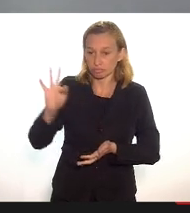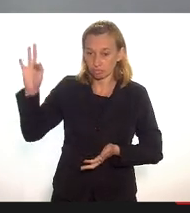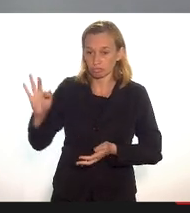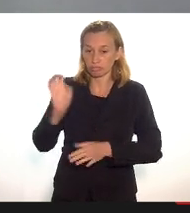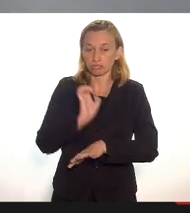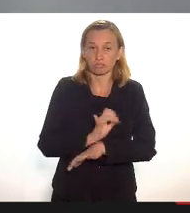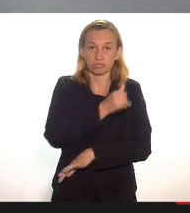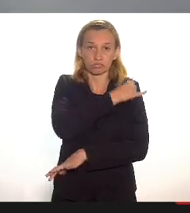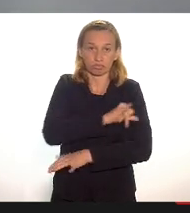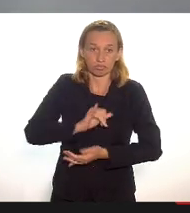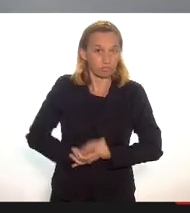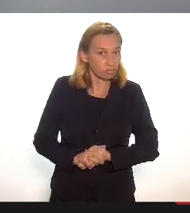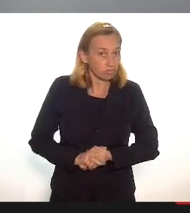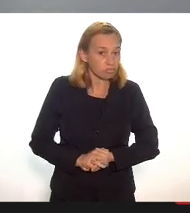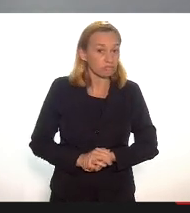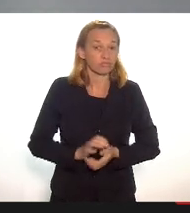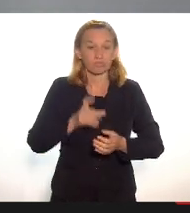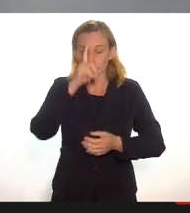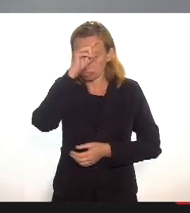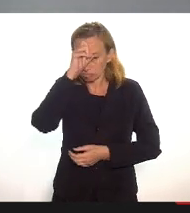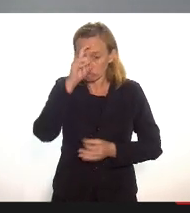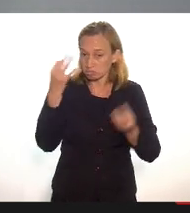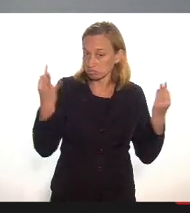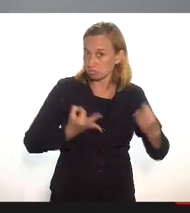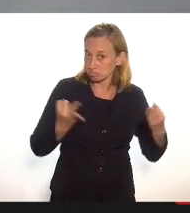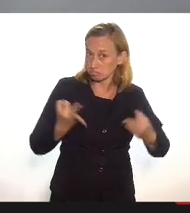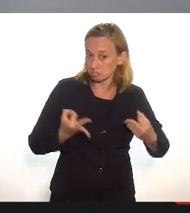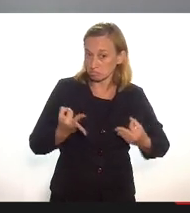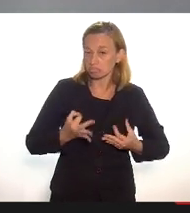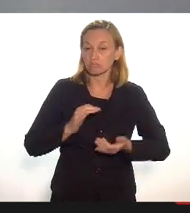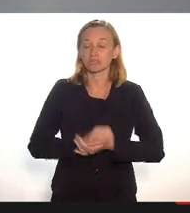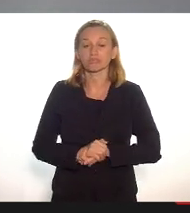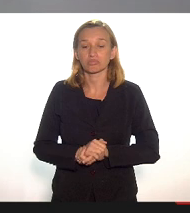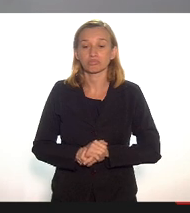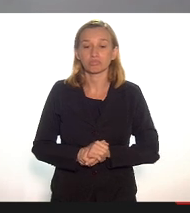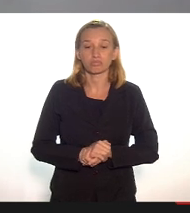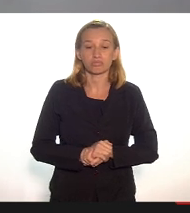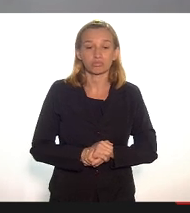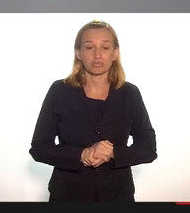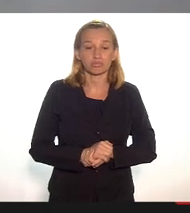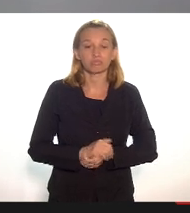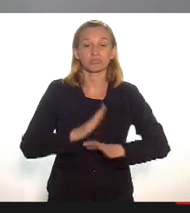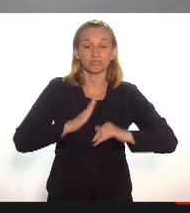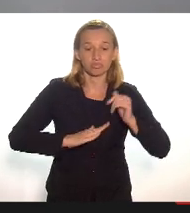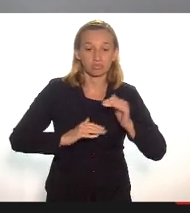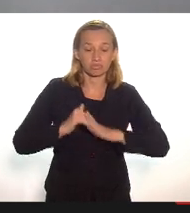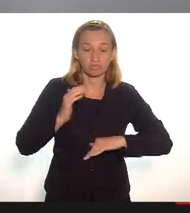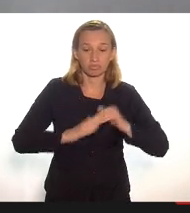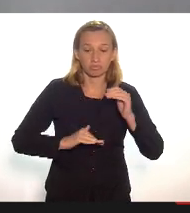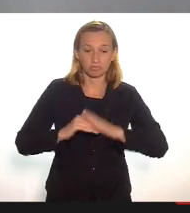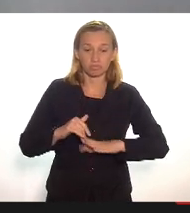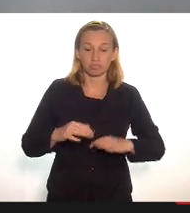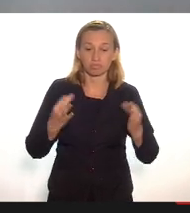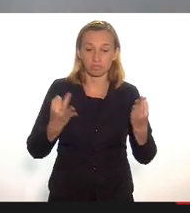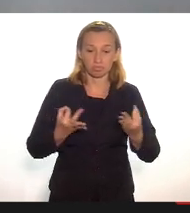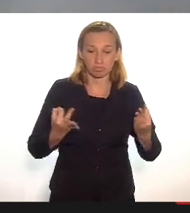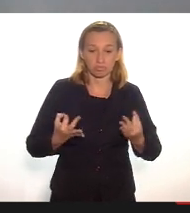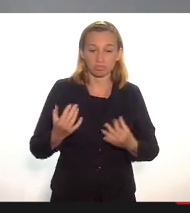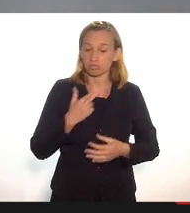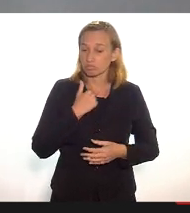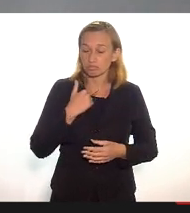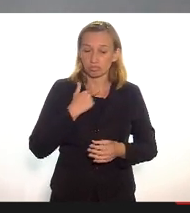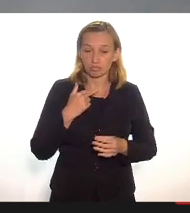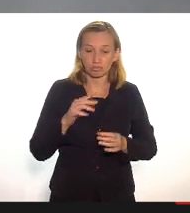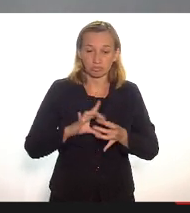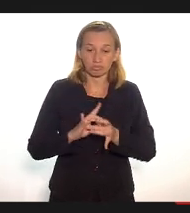Rio de Janeiro, né? São hospitais de excelência, são hospitais que têm expertise, hospitais que têm excelentes profissionais, e a gente não pode achar que a privatização